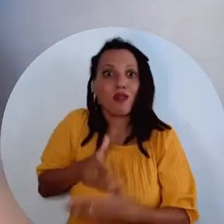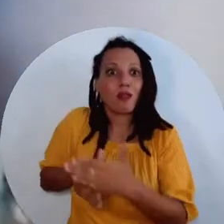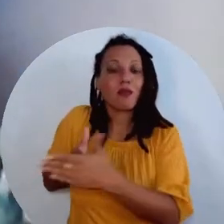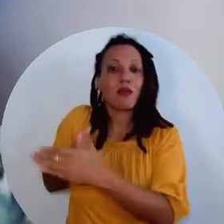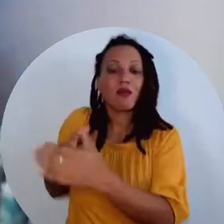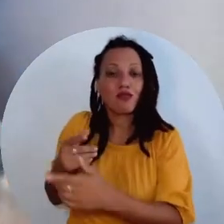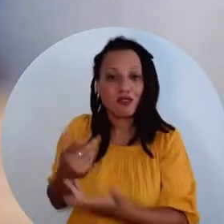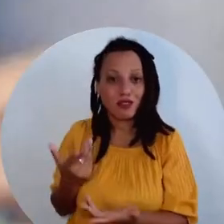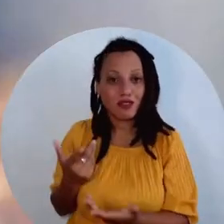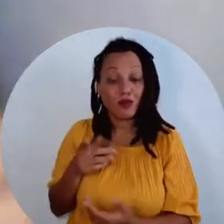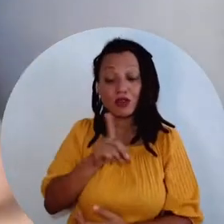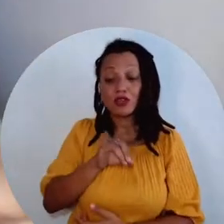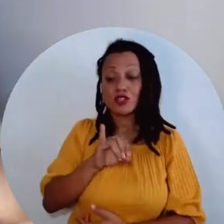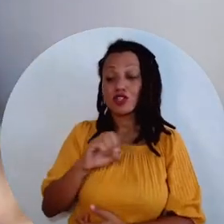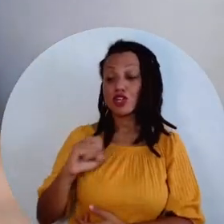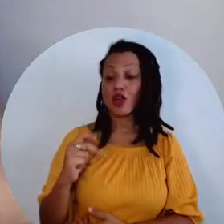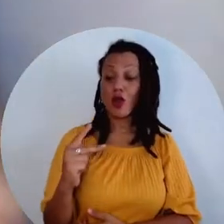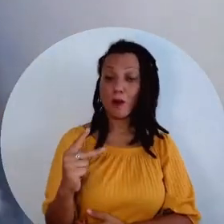Diop, essa